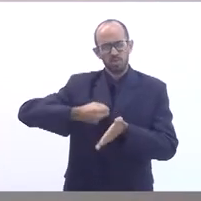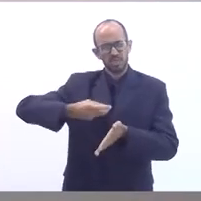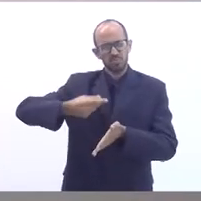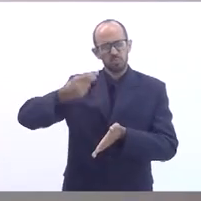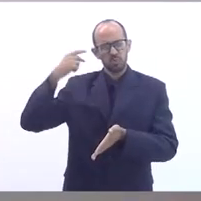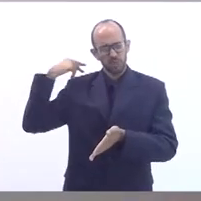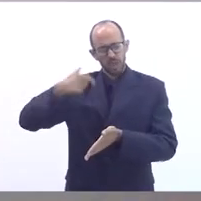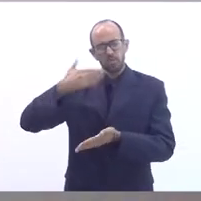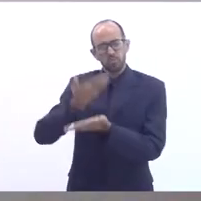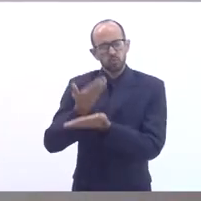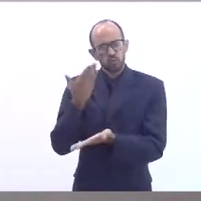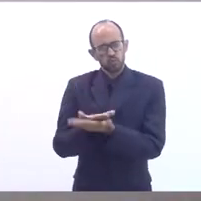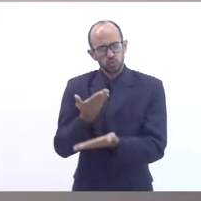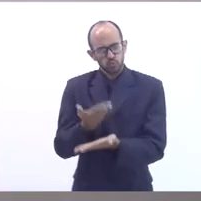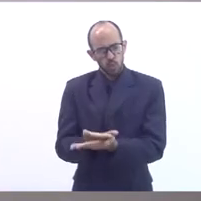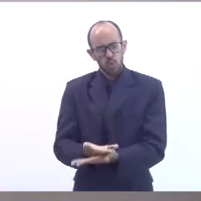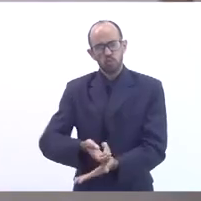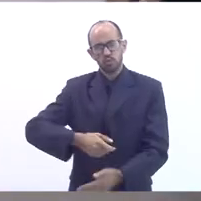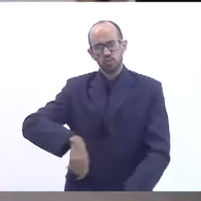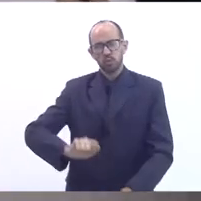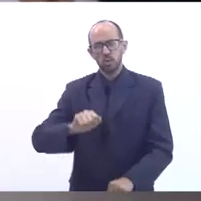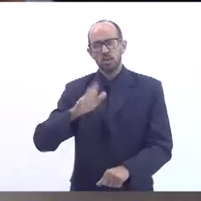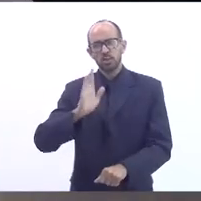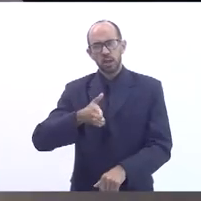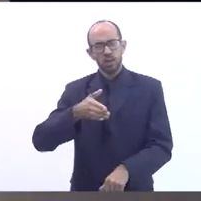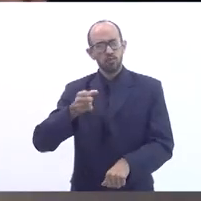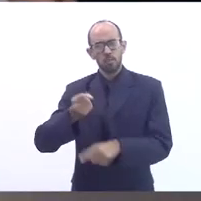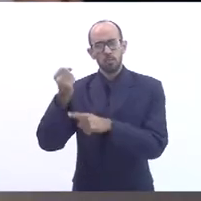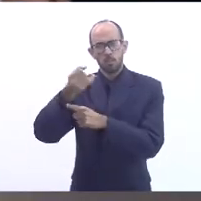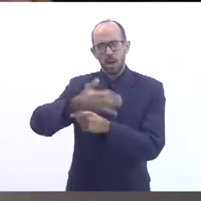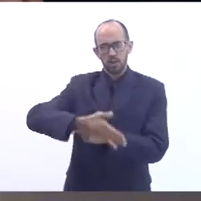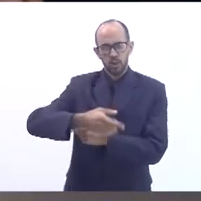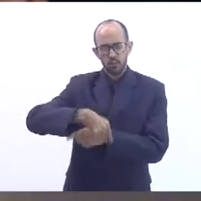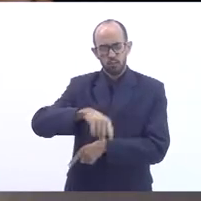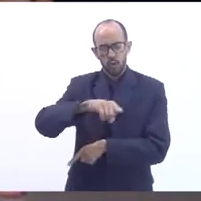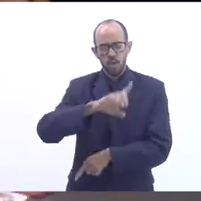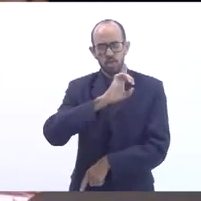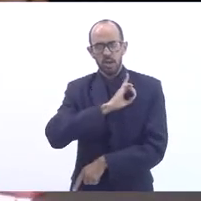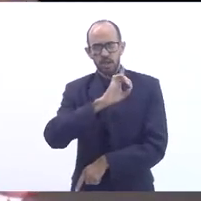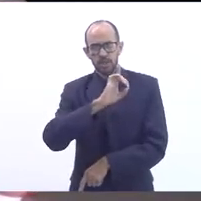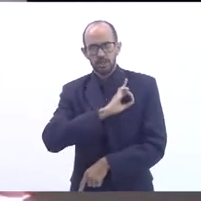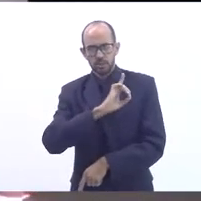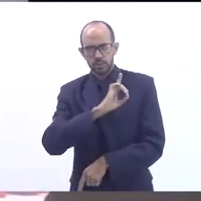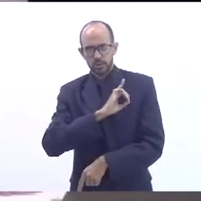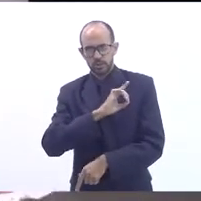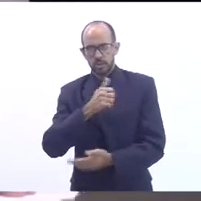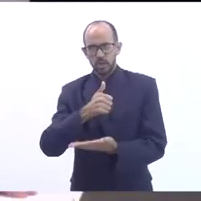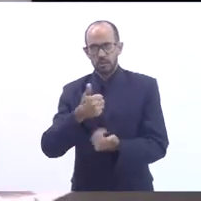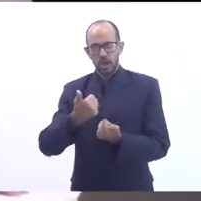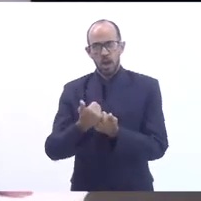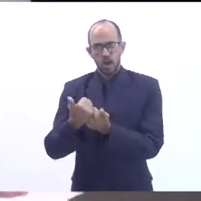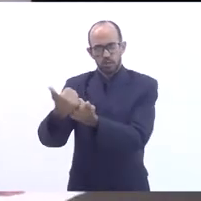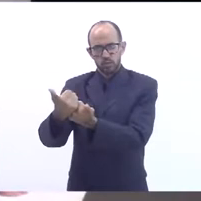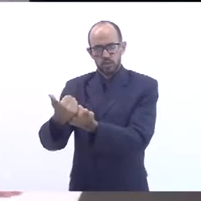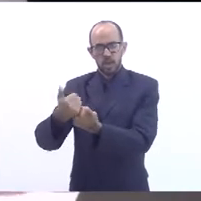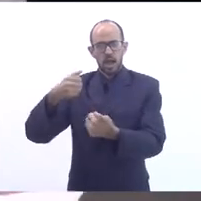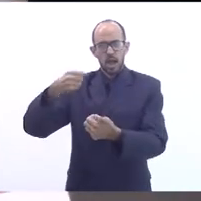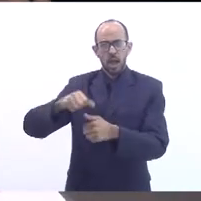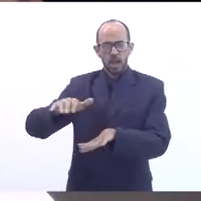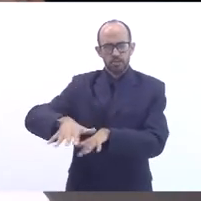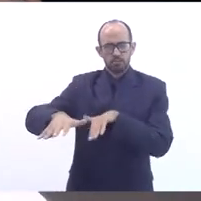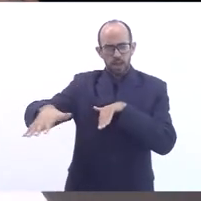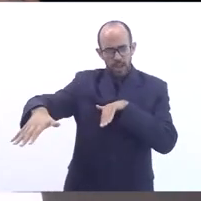na Foi algumas madrugadas para Delegacia da base para várias marchas para várias ações